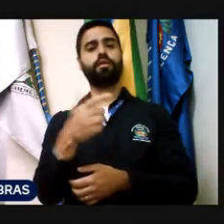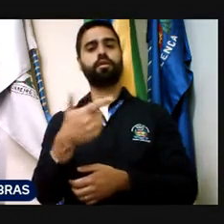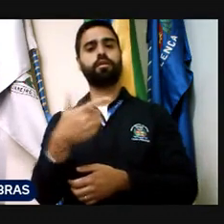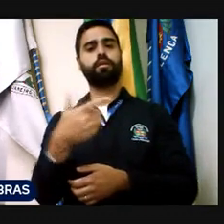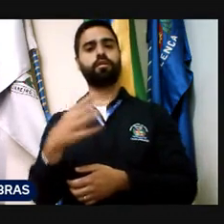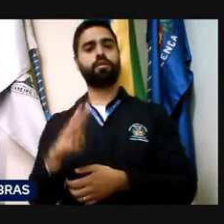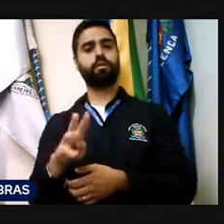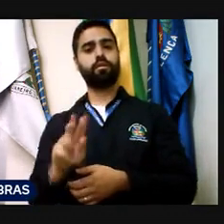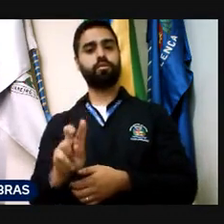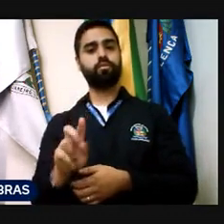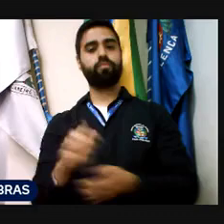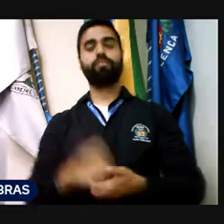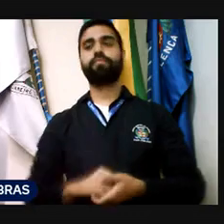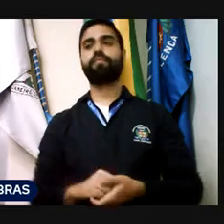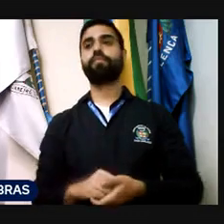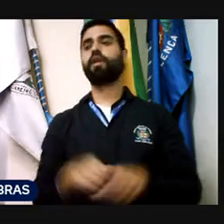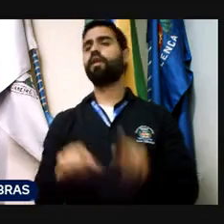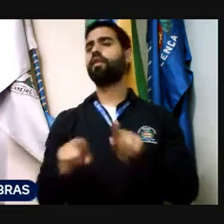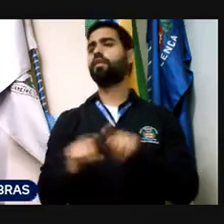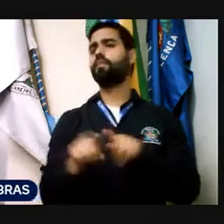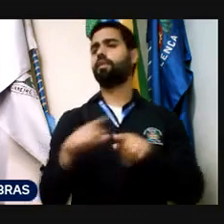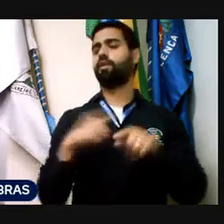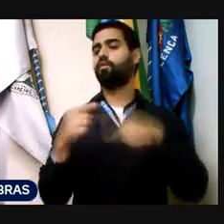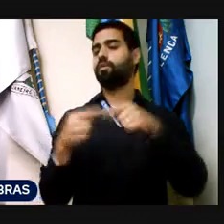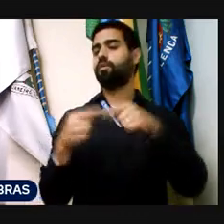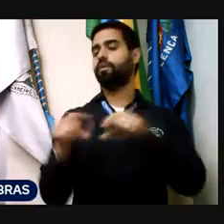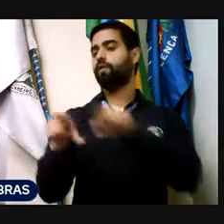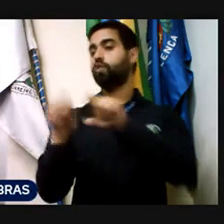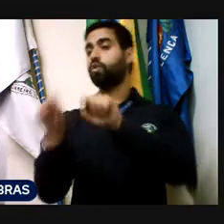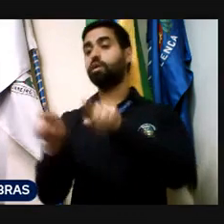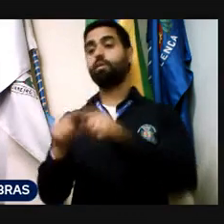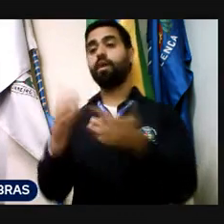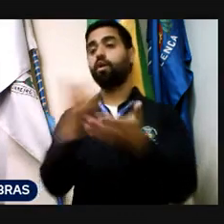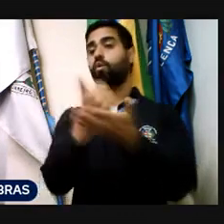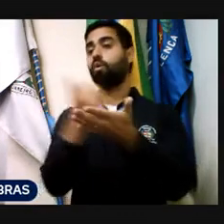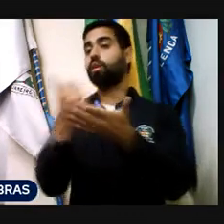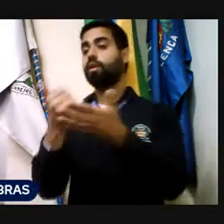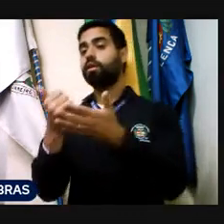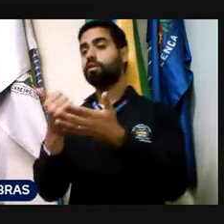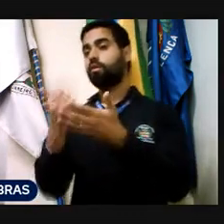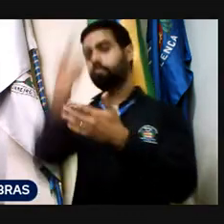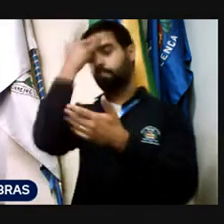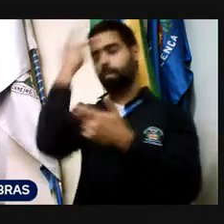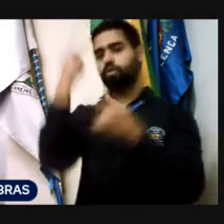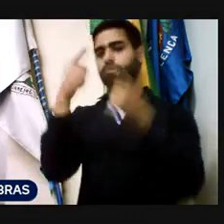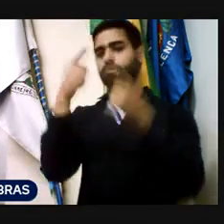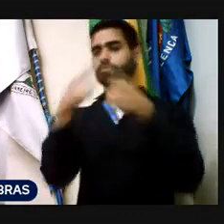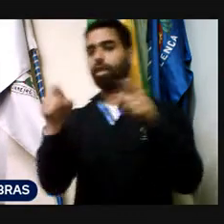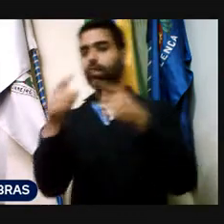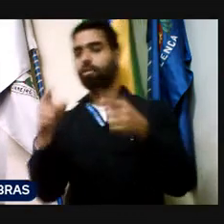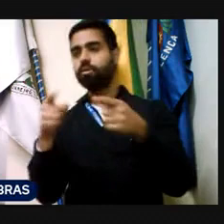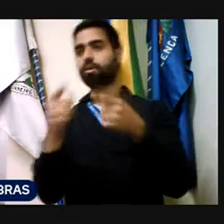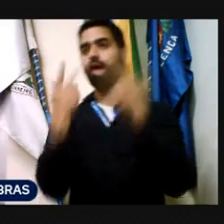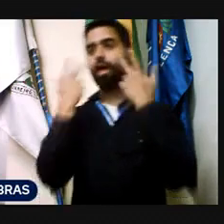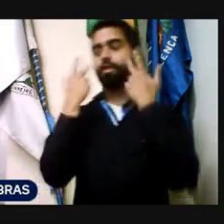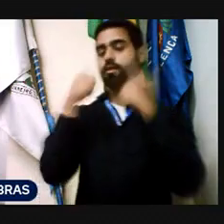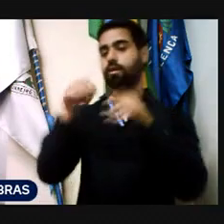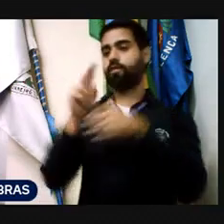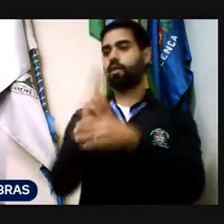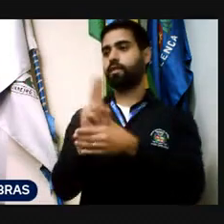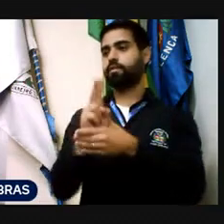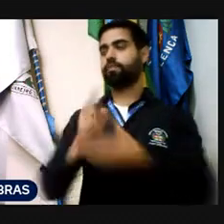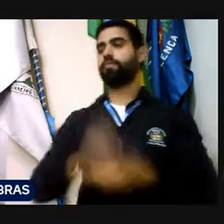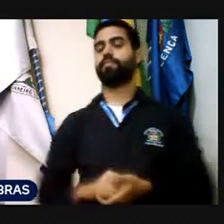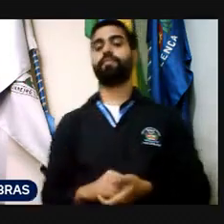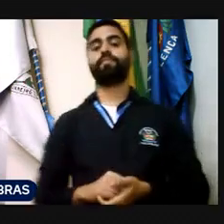e tem por objetivo a seleção e contratação de artistas valencianos. Tem mais por hora, renova os